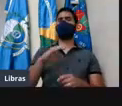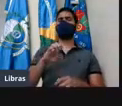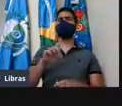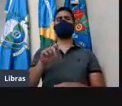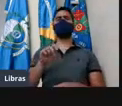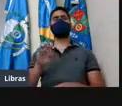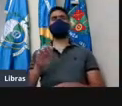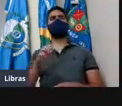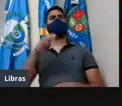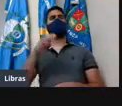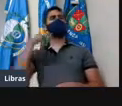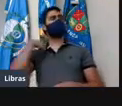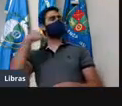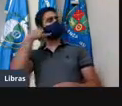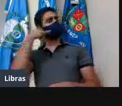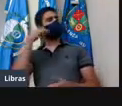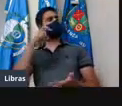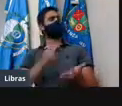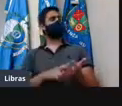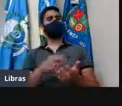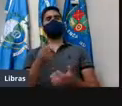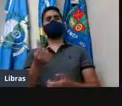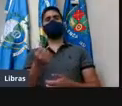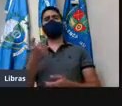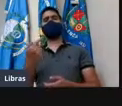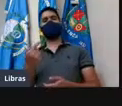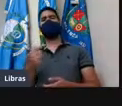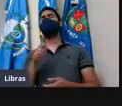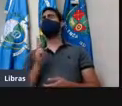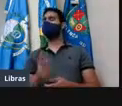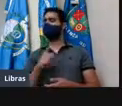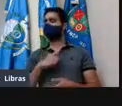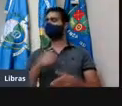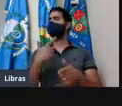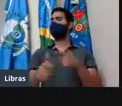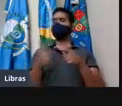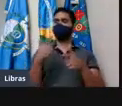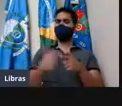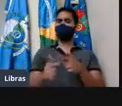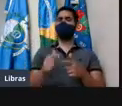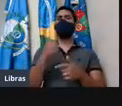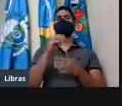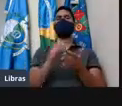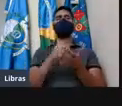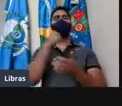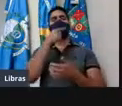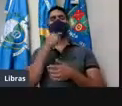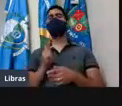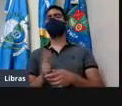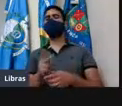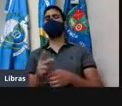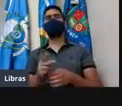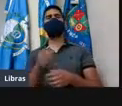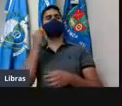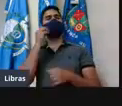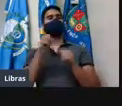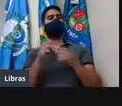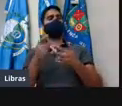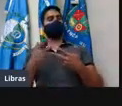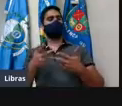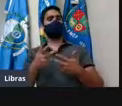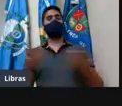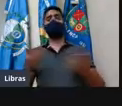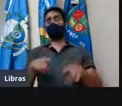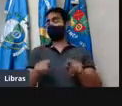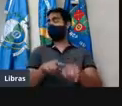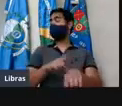7 horas eu ligo para lá, sempre com problema no Bar de Fátima, do Lopes, e eles sempre procuram fazer. Hoje mesmo,